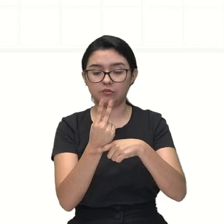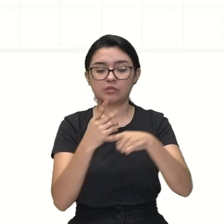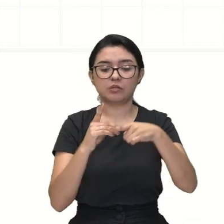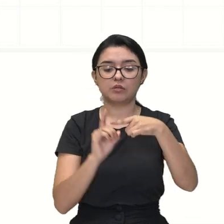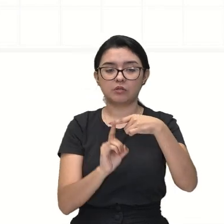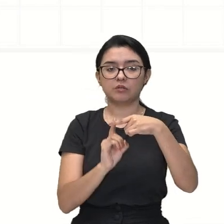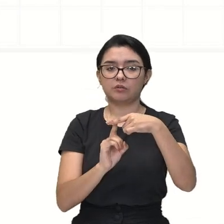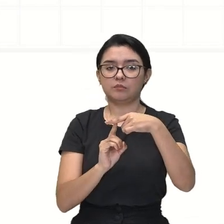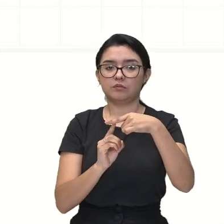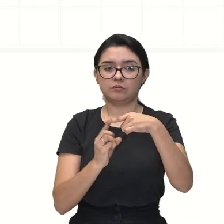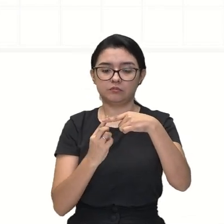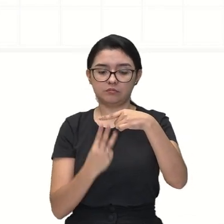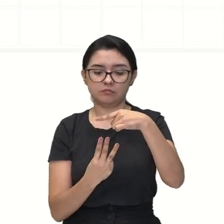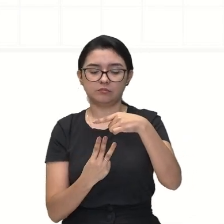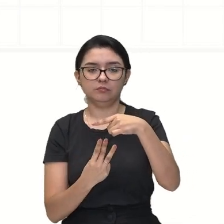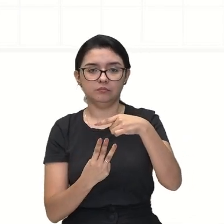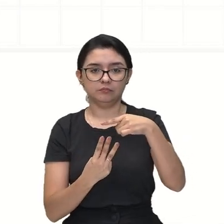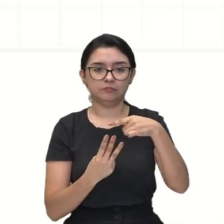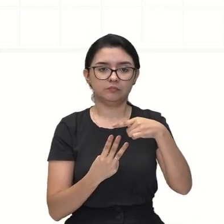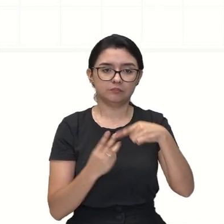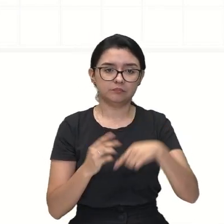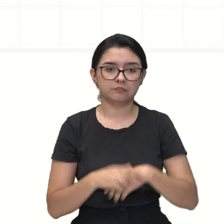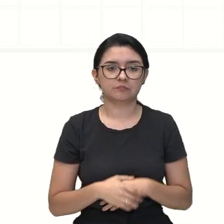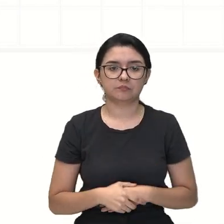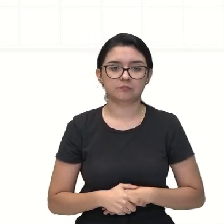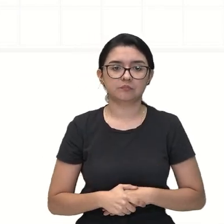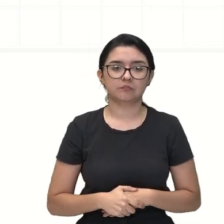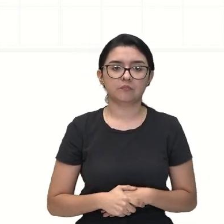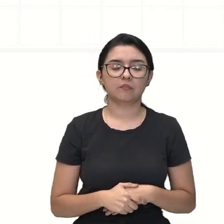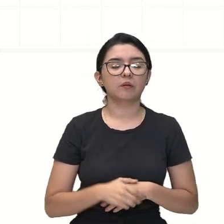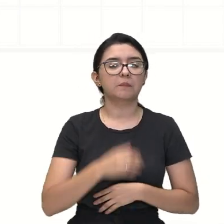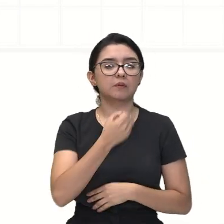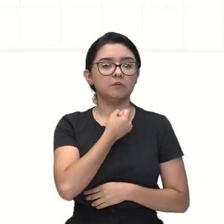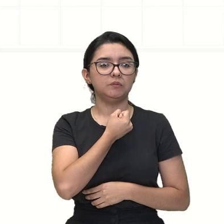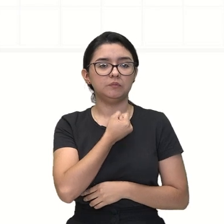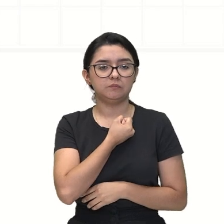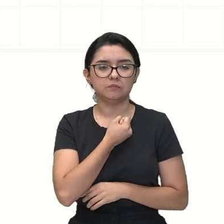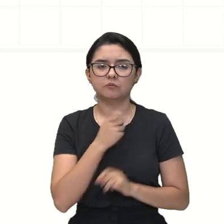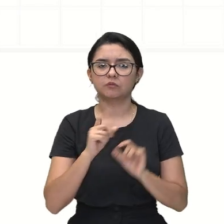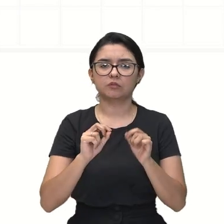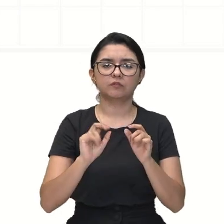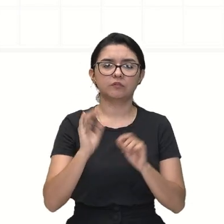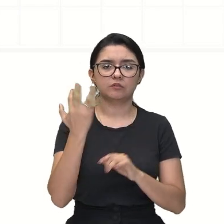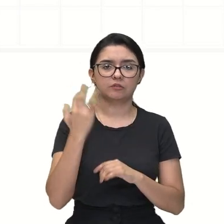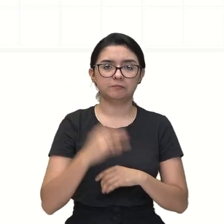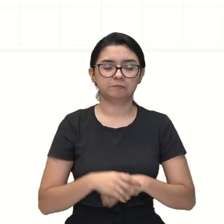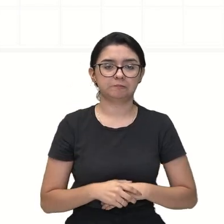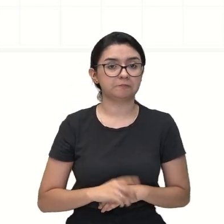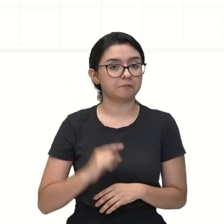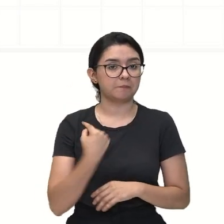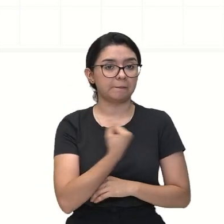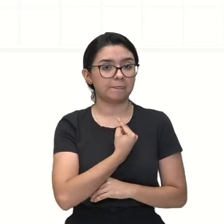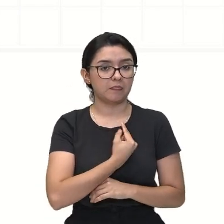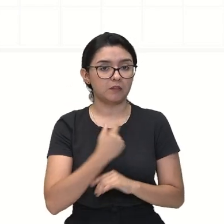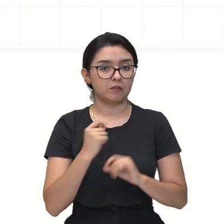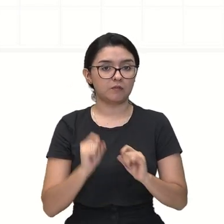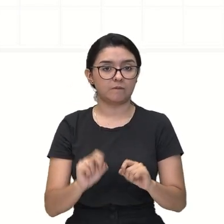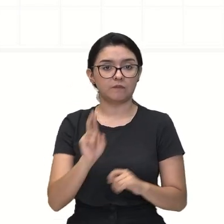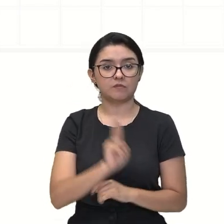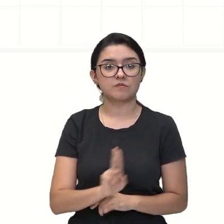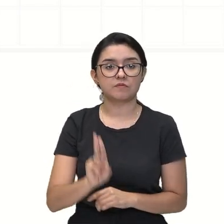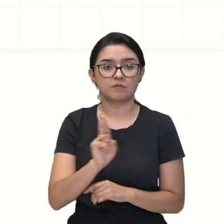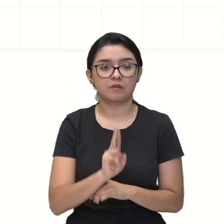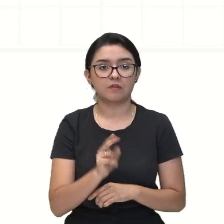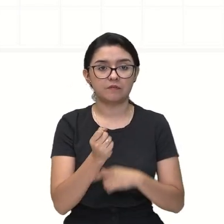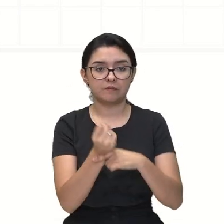denominador por um mesmo número. Ou seja, o que vai acontecer aqui? Nós vamos pegar aqui a nossa fração e multiplicar por